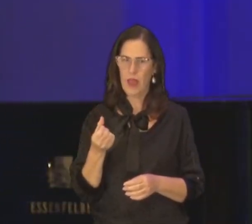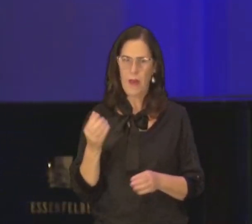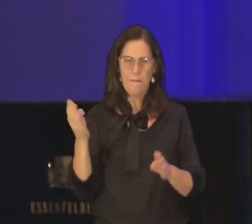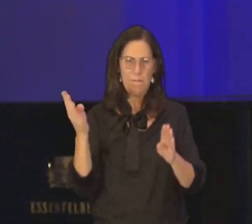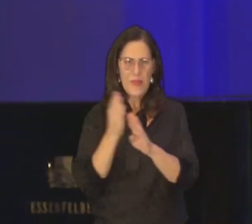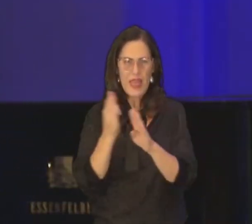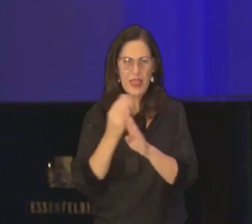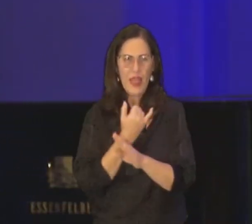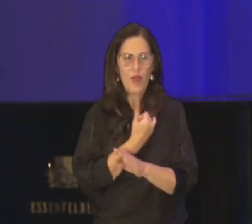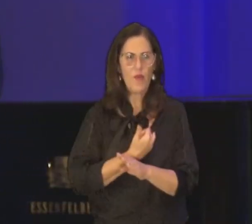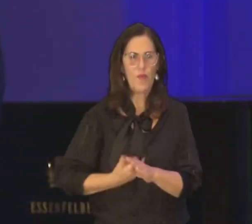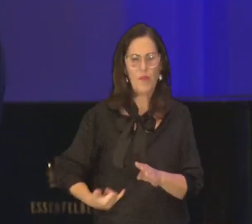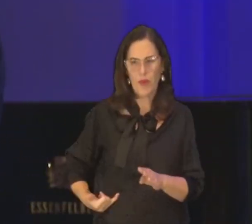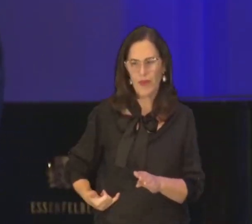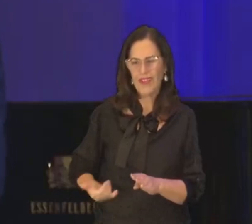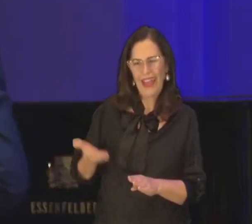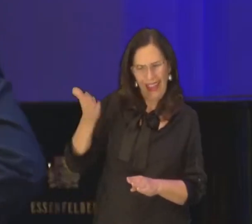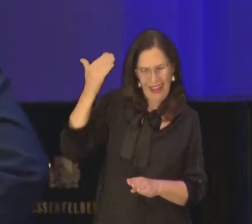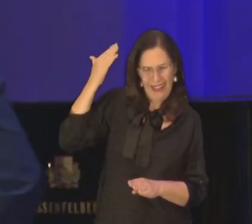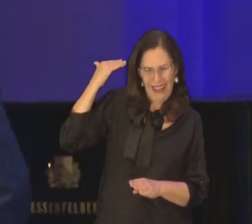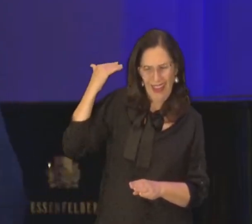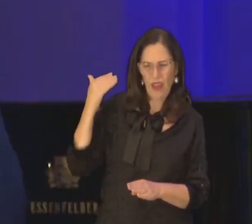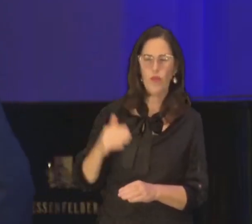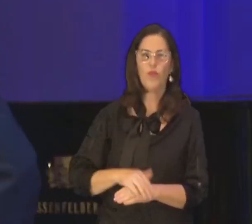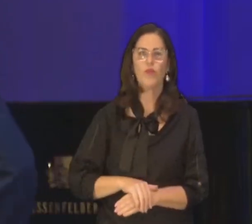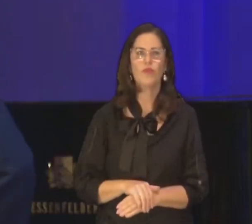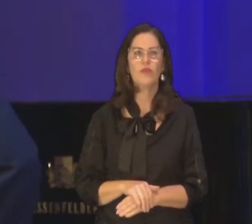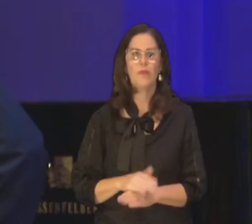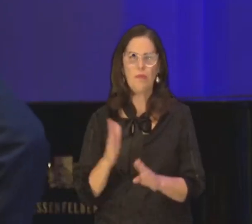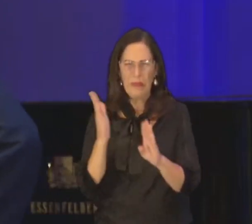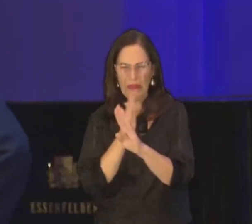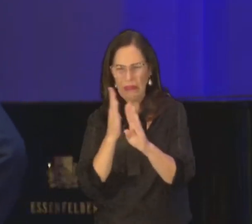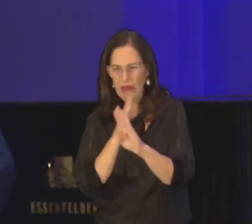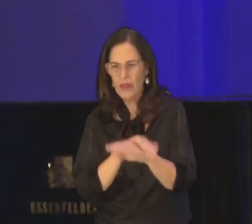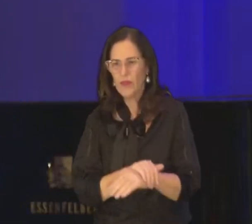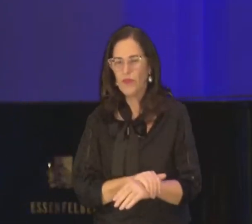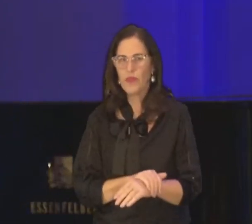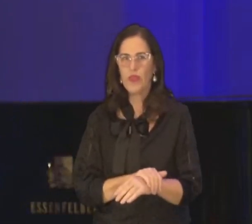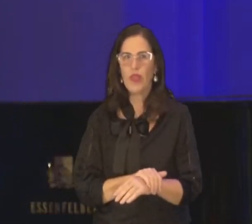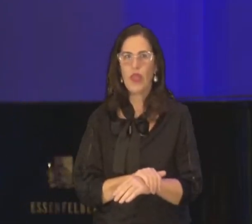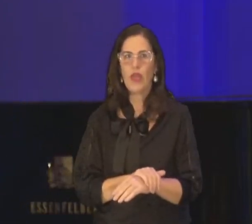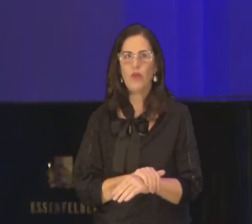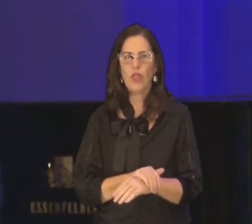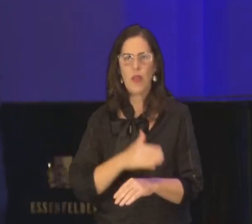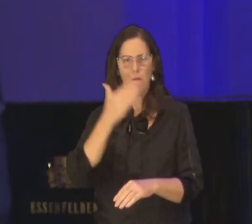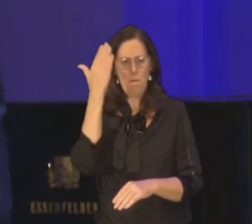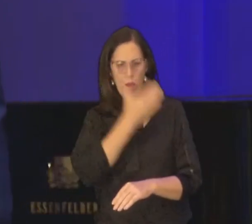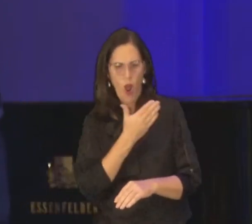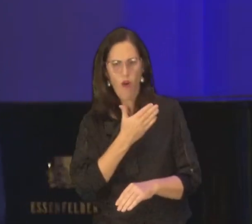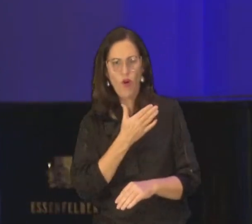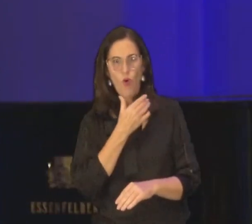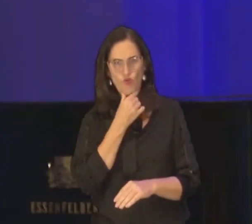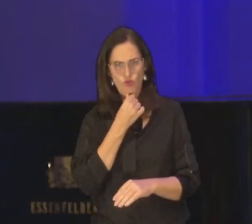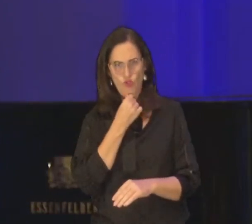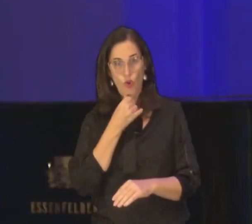pelo imperador Marco Aurélio naquele tempo, quando ele foi posto à prova,